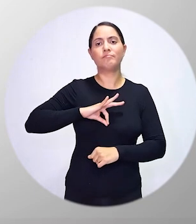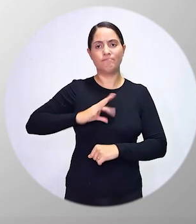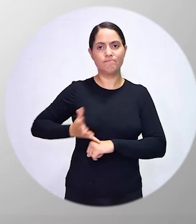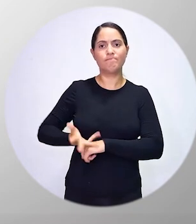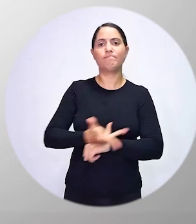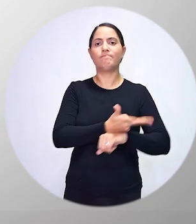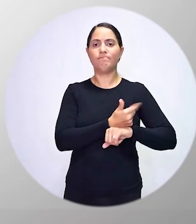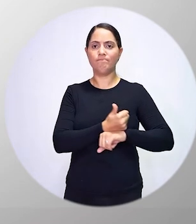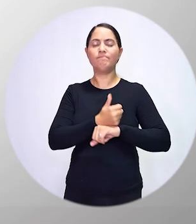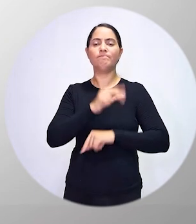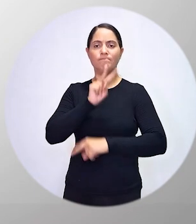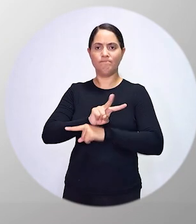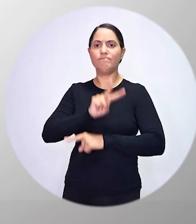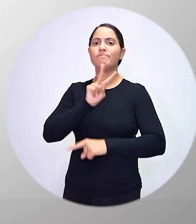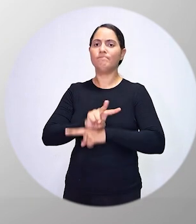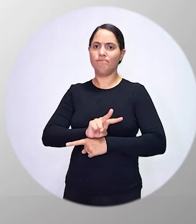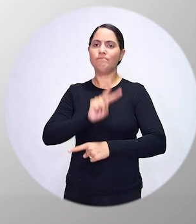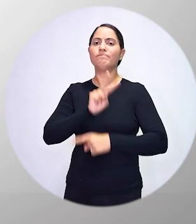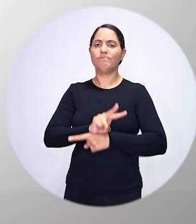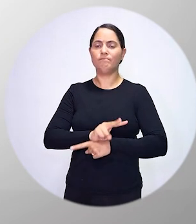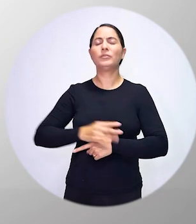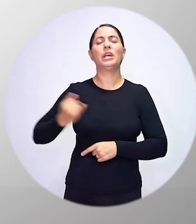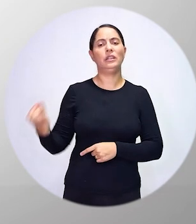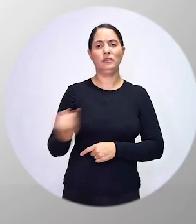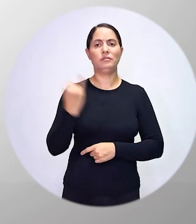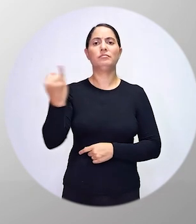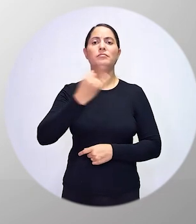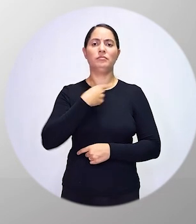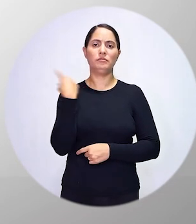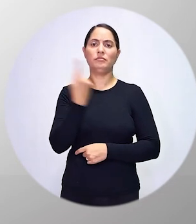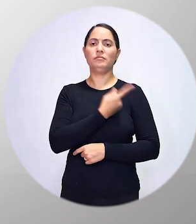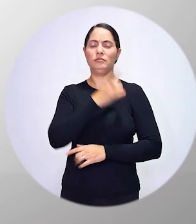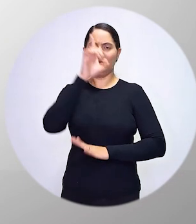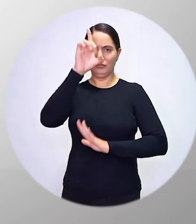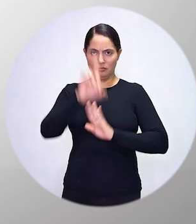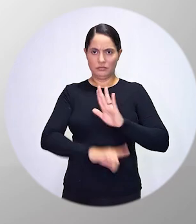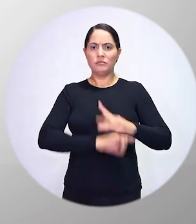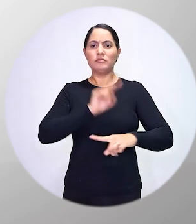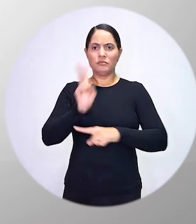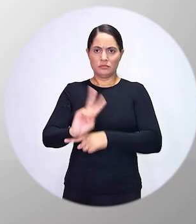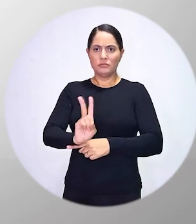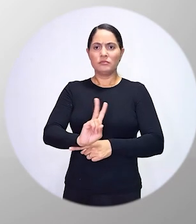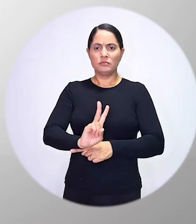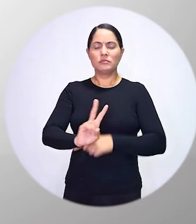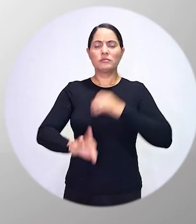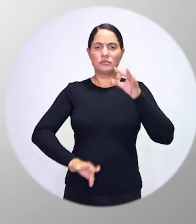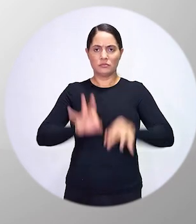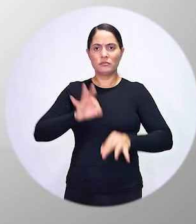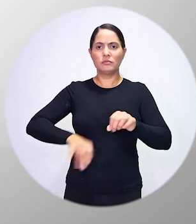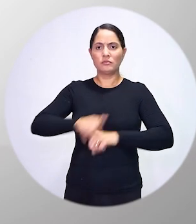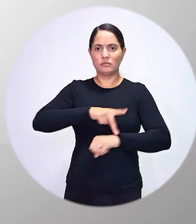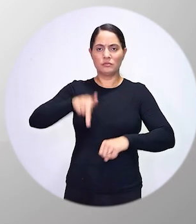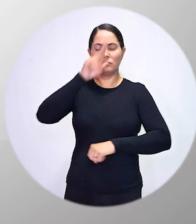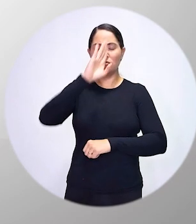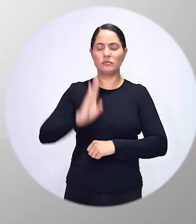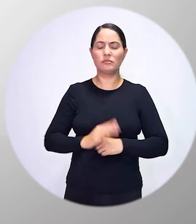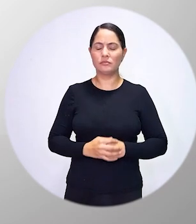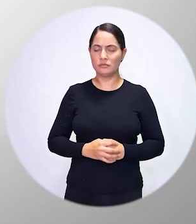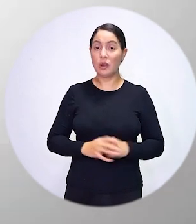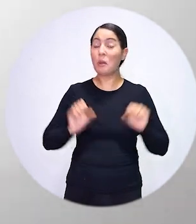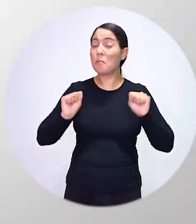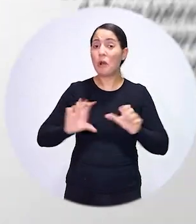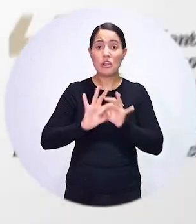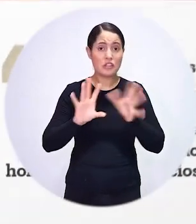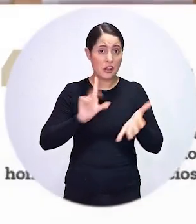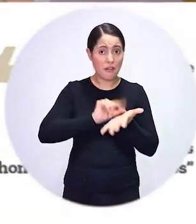e dos honorários advocatícios, pilares essenciais para a manutenção do Estado de Direito e da justiça em nosso país.